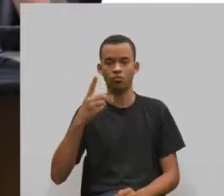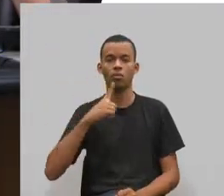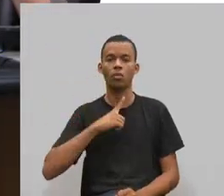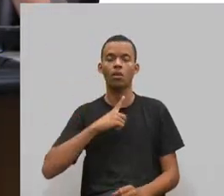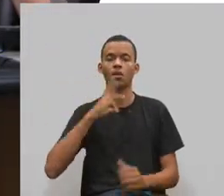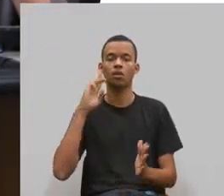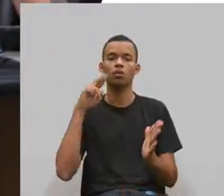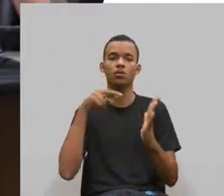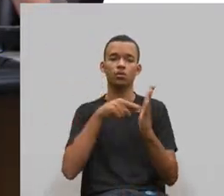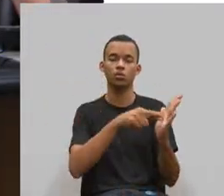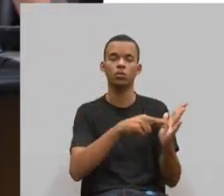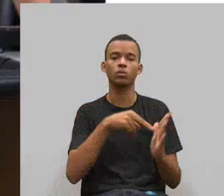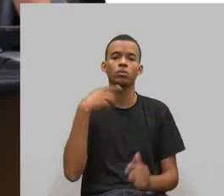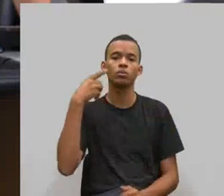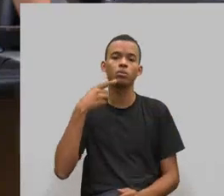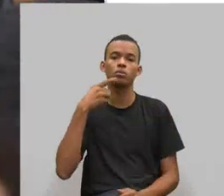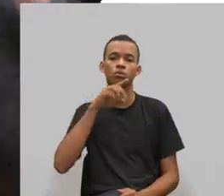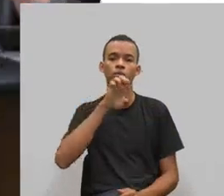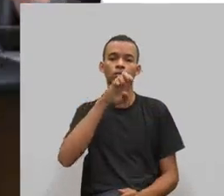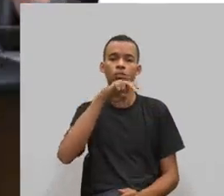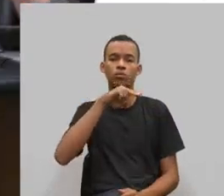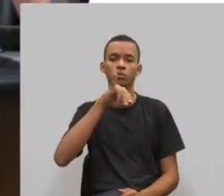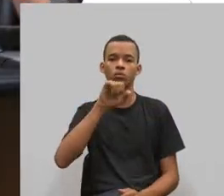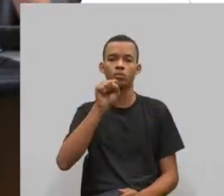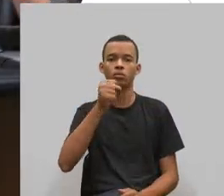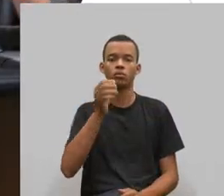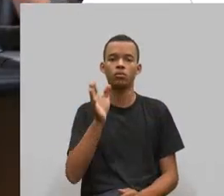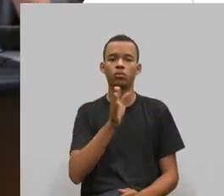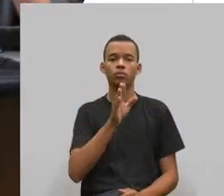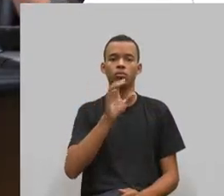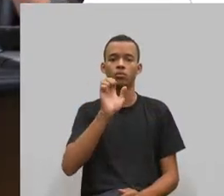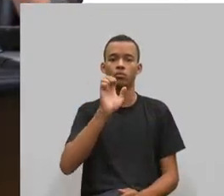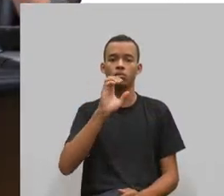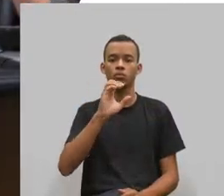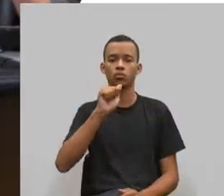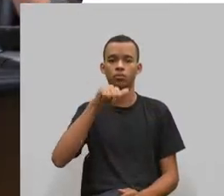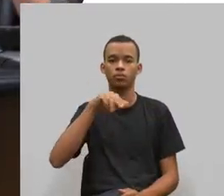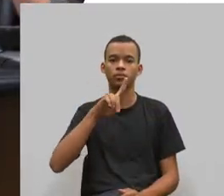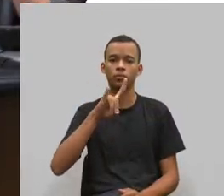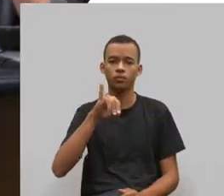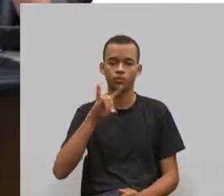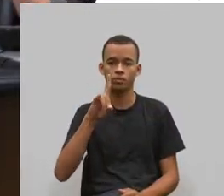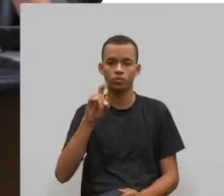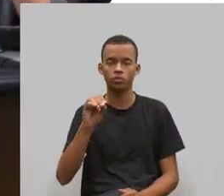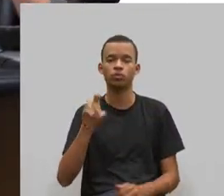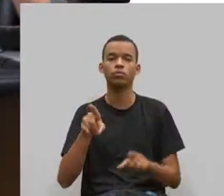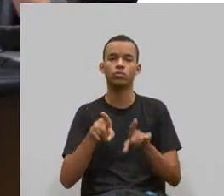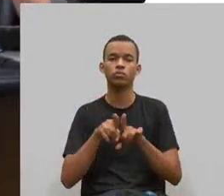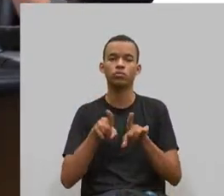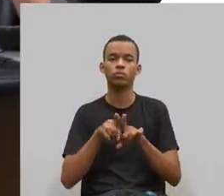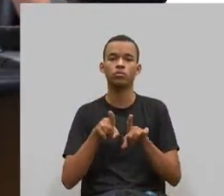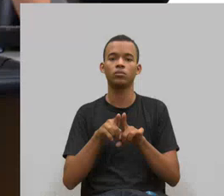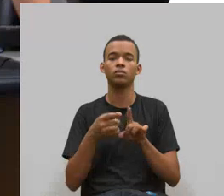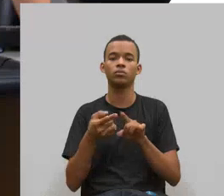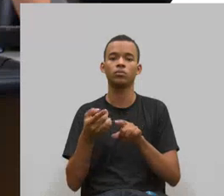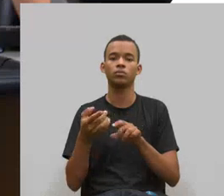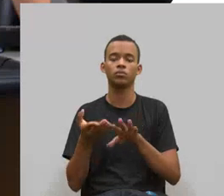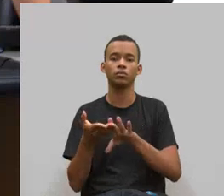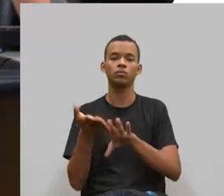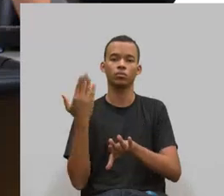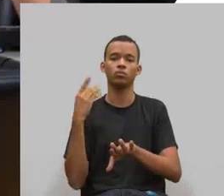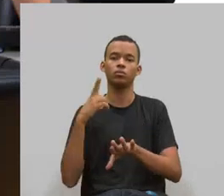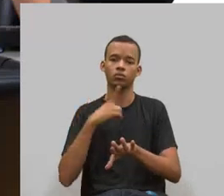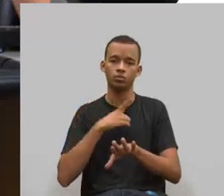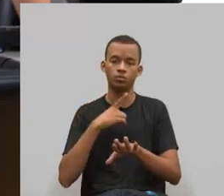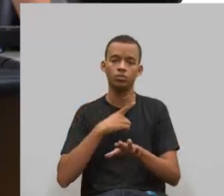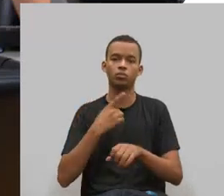projeto de lei 2869 2021 em turno único do qual aoca para si